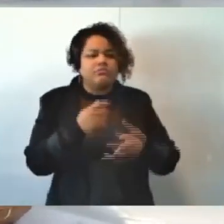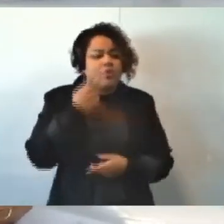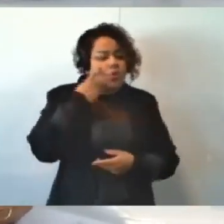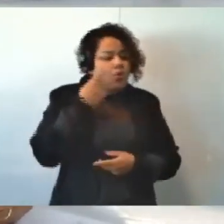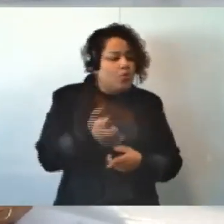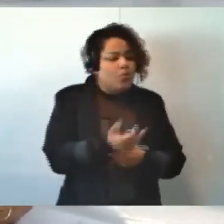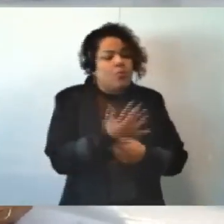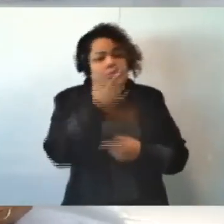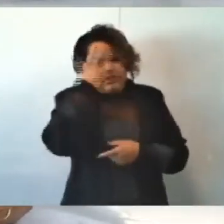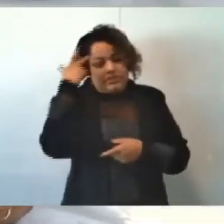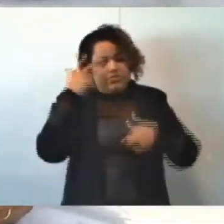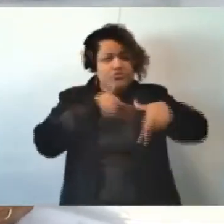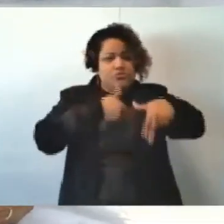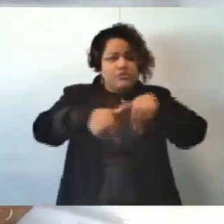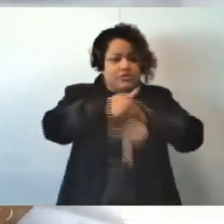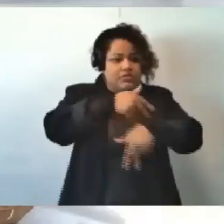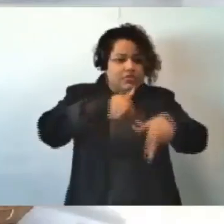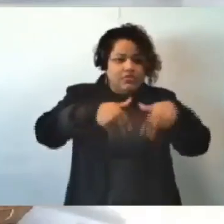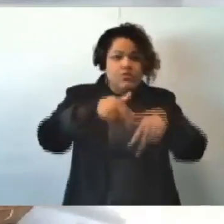comerciante. Entendeu?